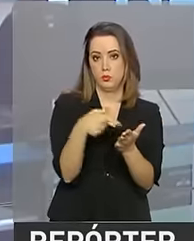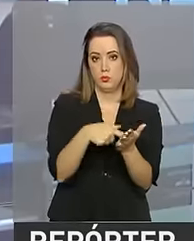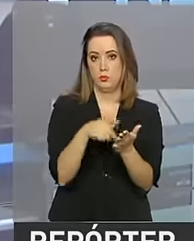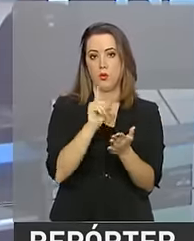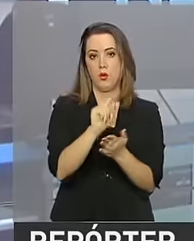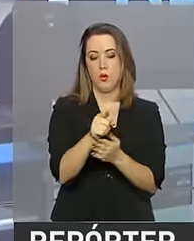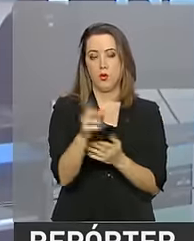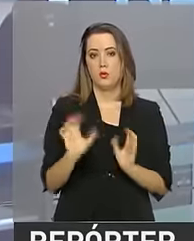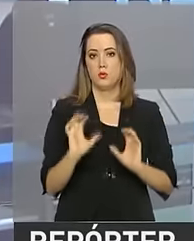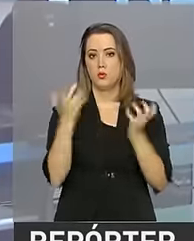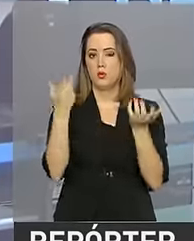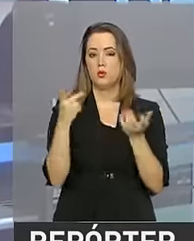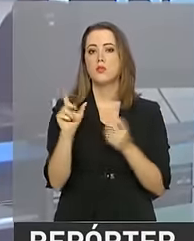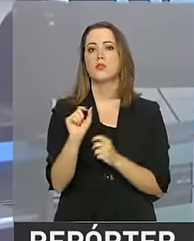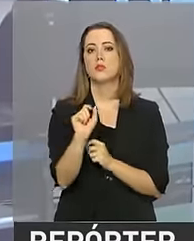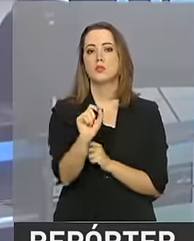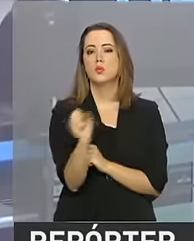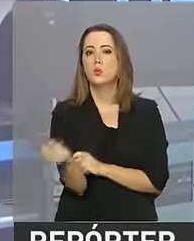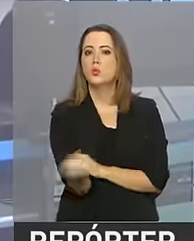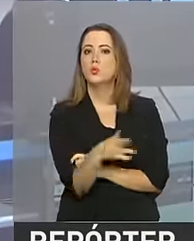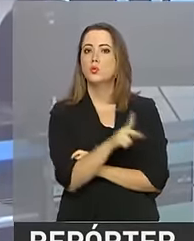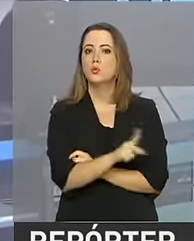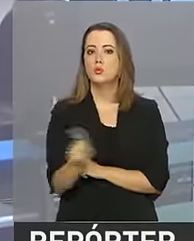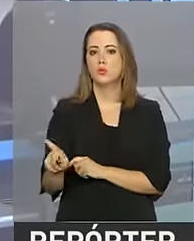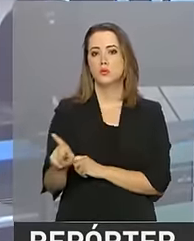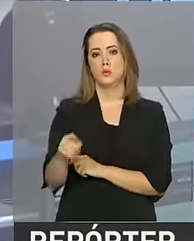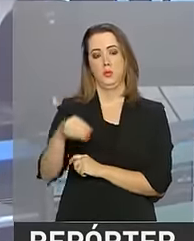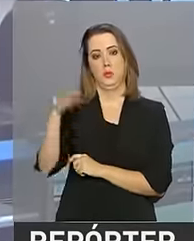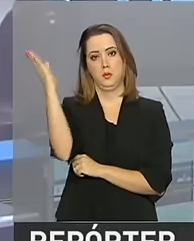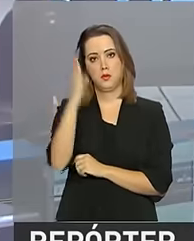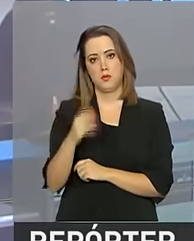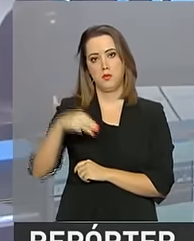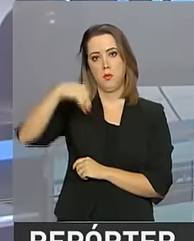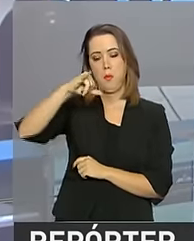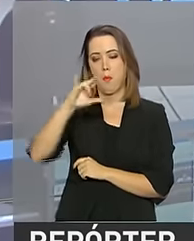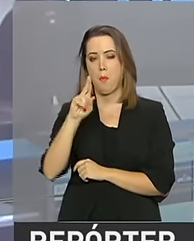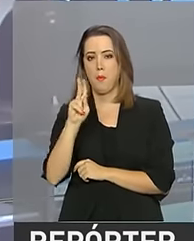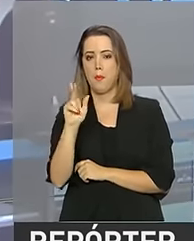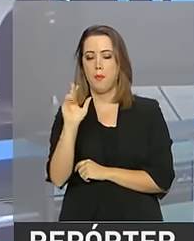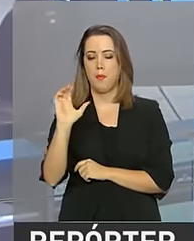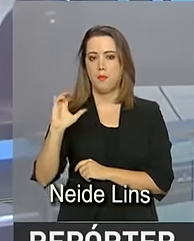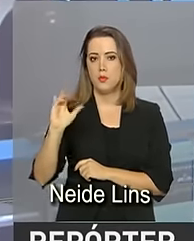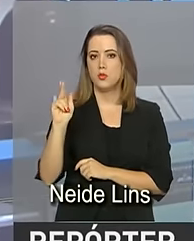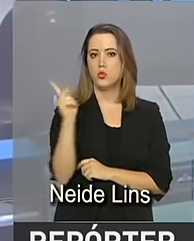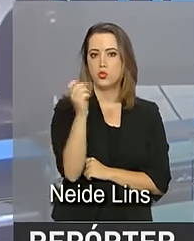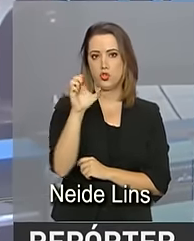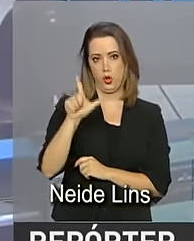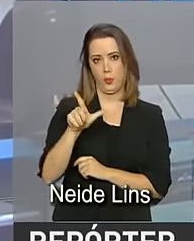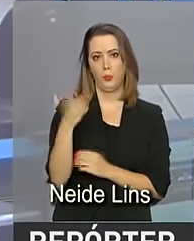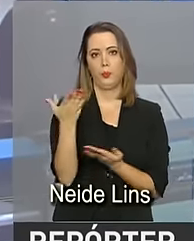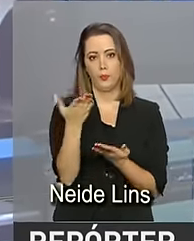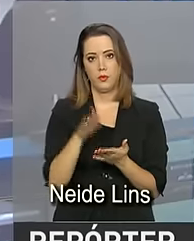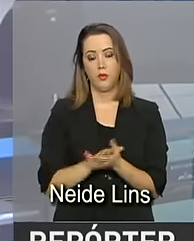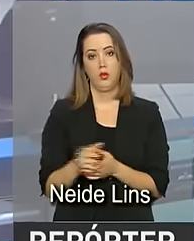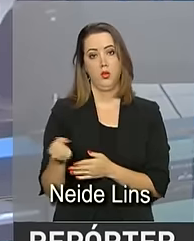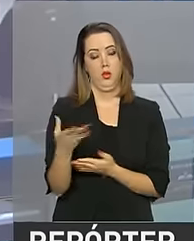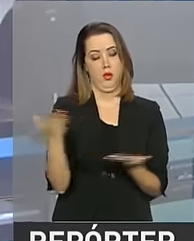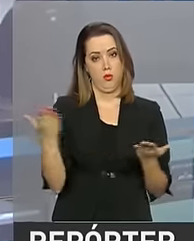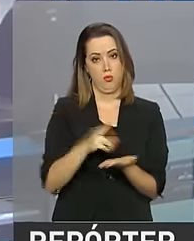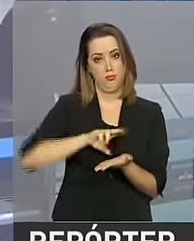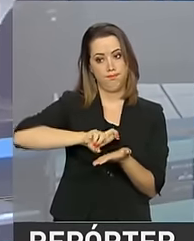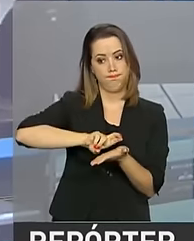em sessão solene, o novo presidente do Brasil, Michel Temer. A posse ocorre depois de aprovado o afastamento